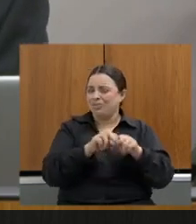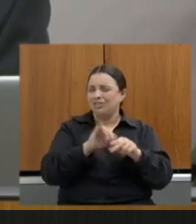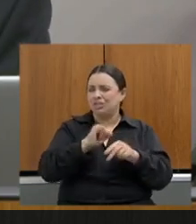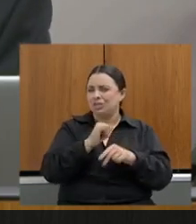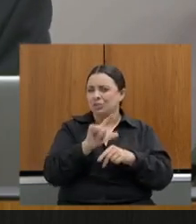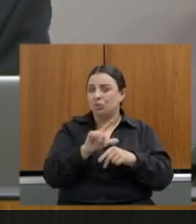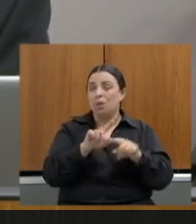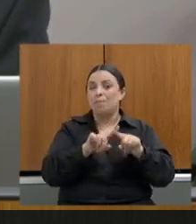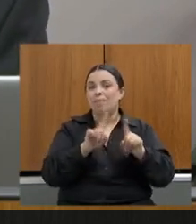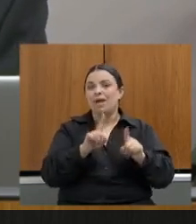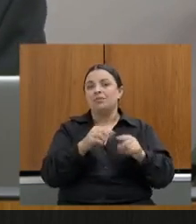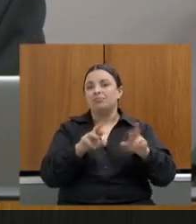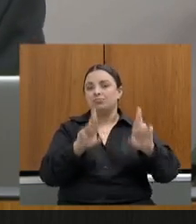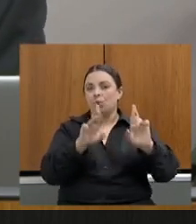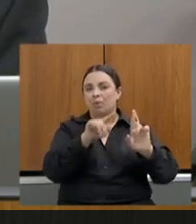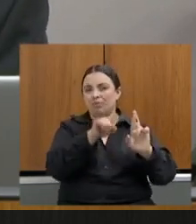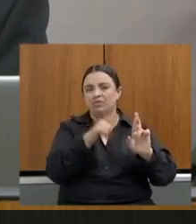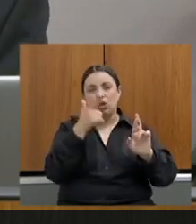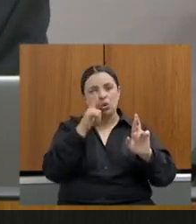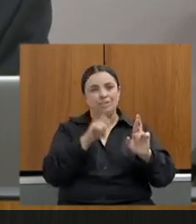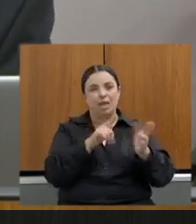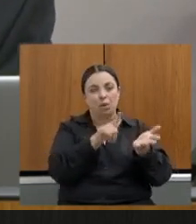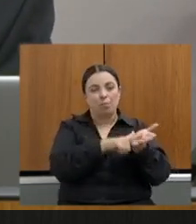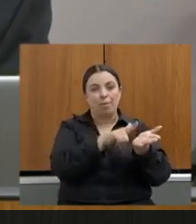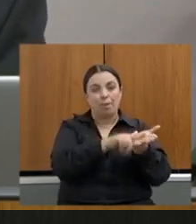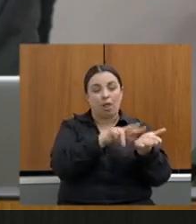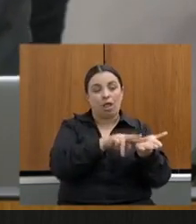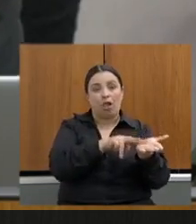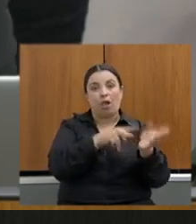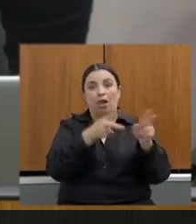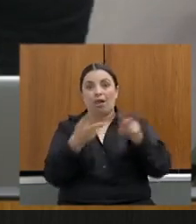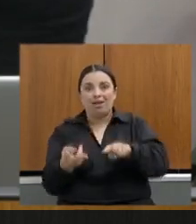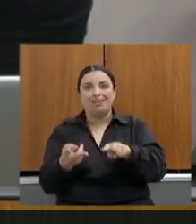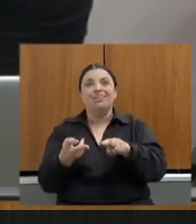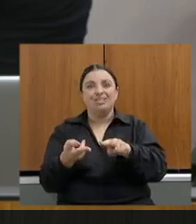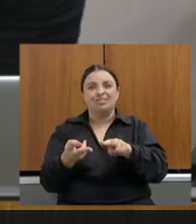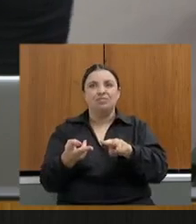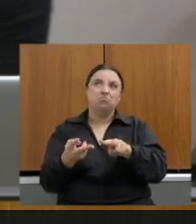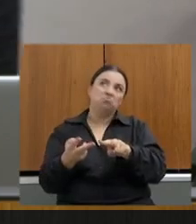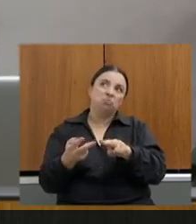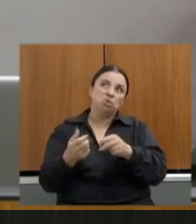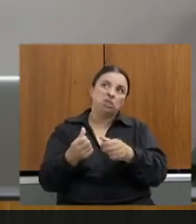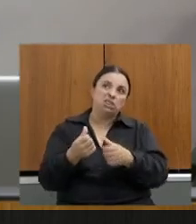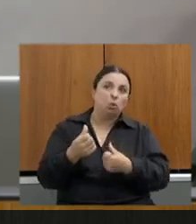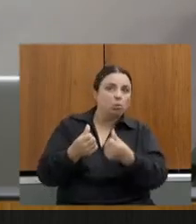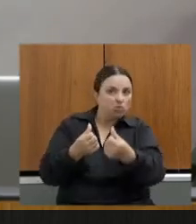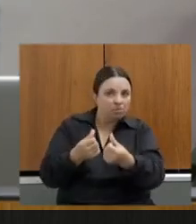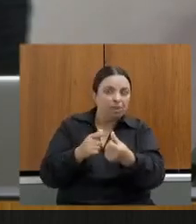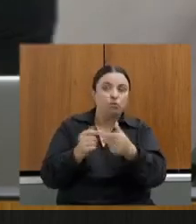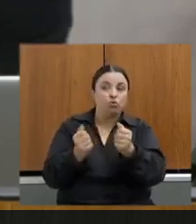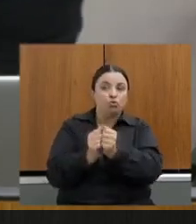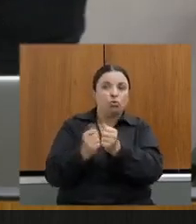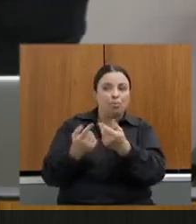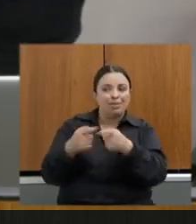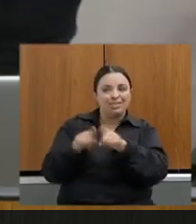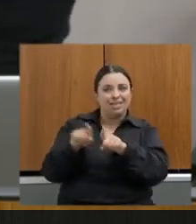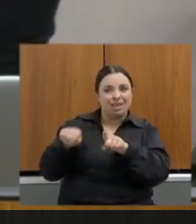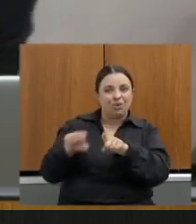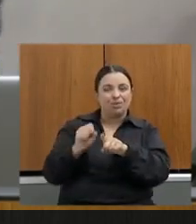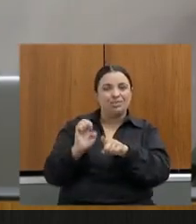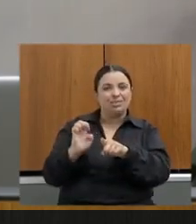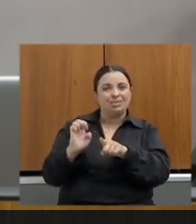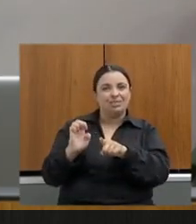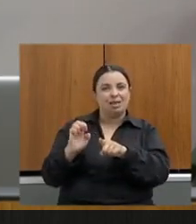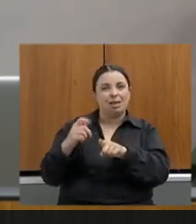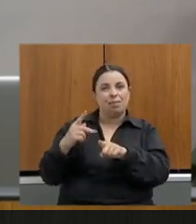consiga tirar isso do Papel encaminhar ainda é no segundo semestre junto com a Seplag que é Um Desafio grande mas